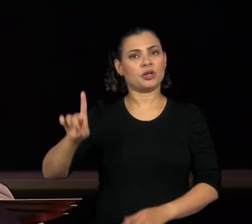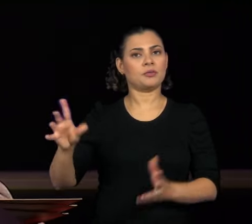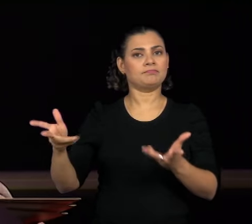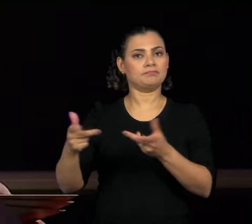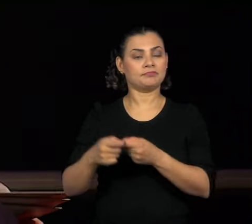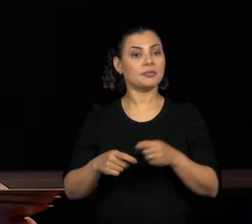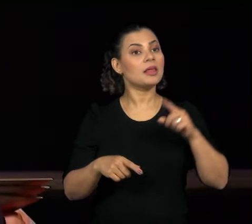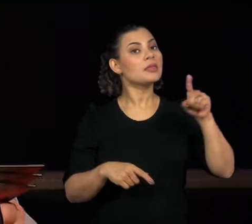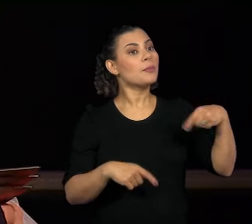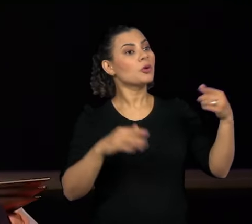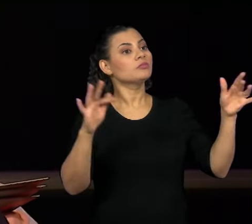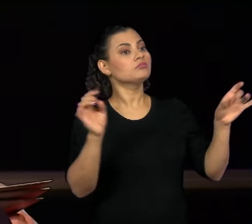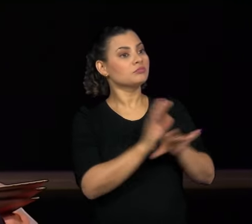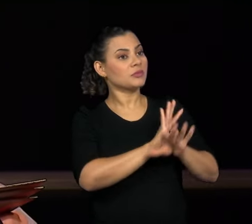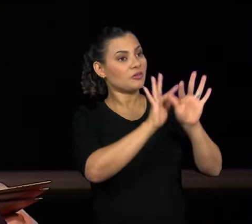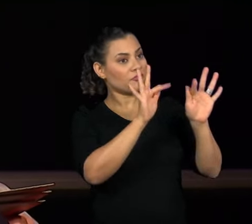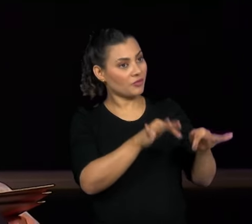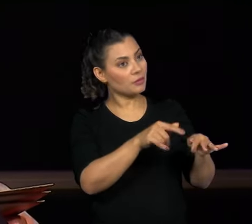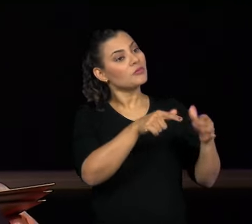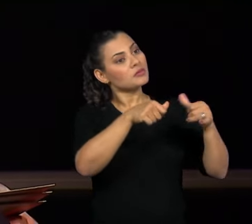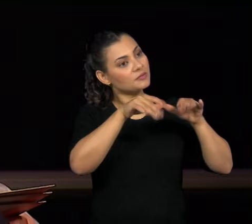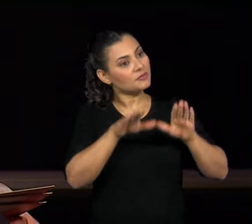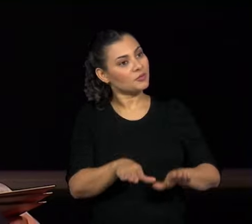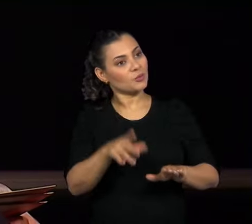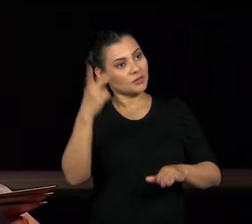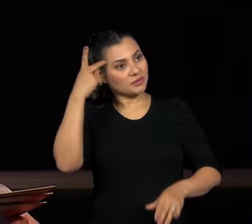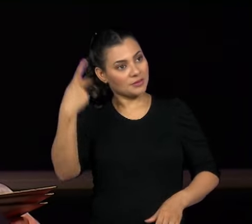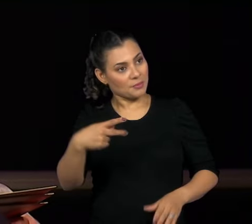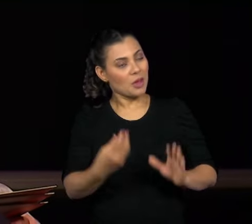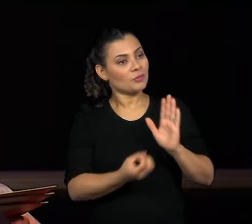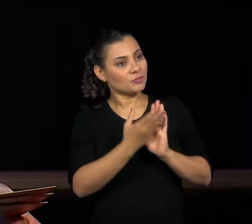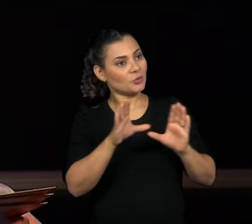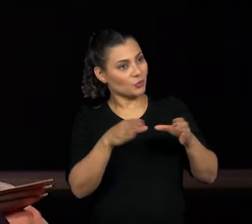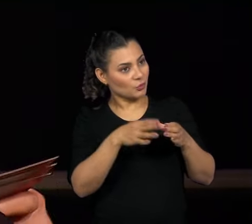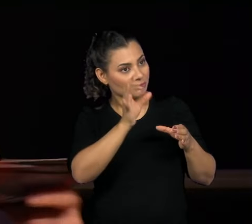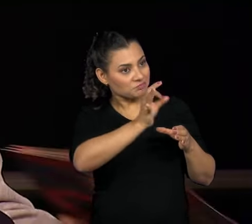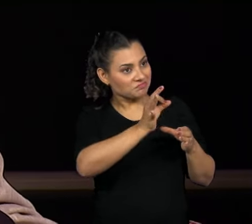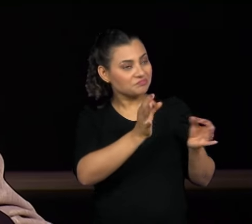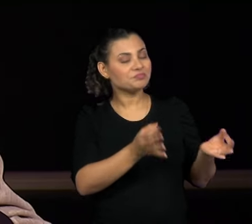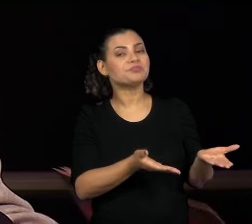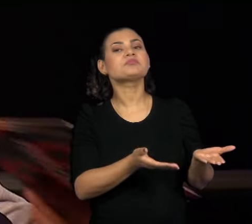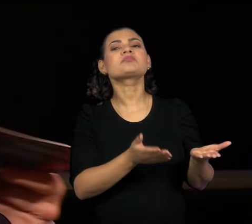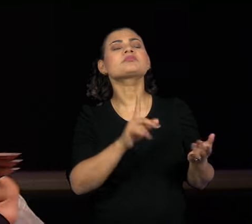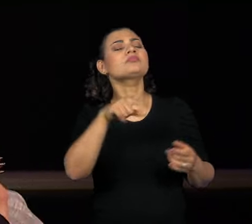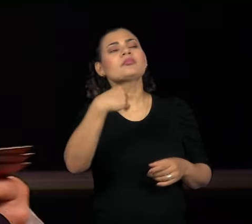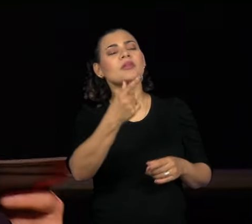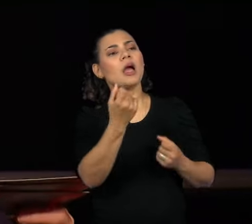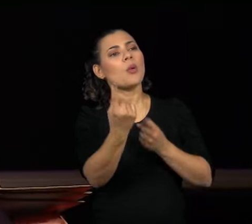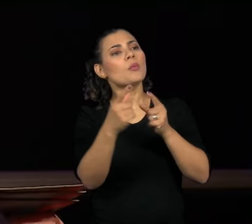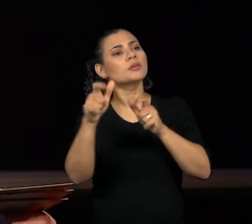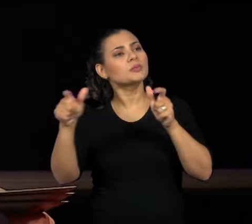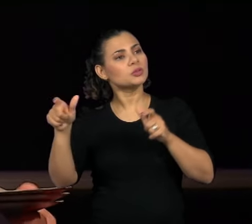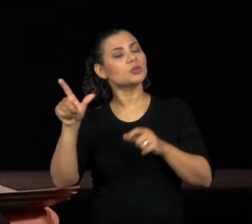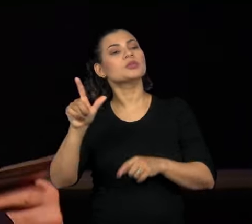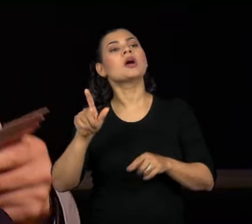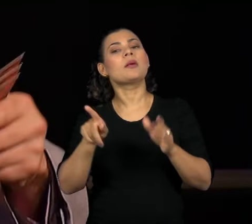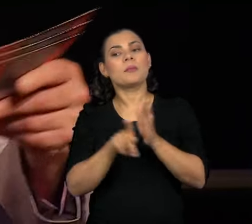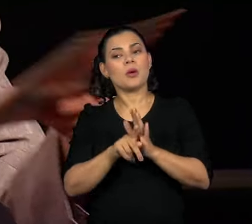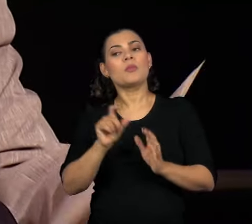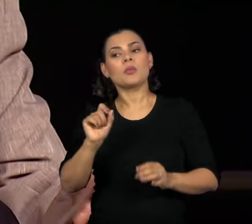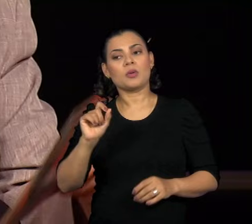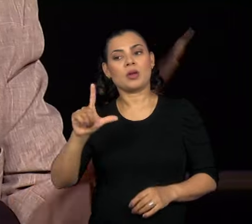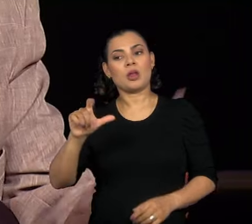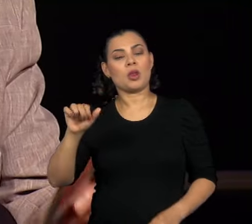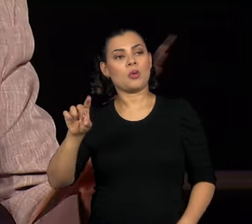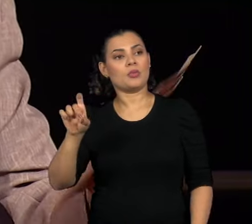aí você acabou se fixando mesmo em São Paulo, com o seu grupo Cemitério de Automóveis. E aí vieram algumas pessoas de Londrina junto com você. E como é que foram